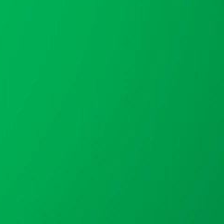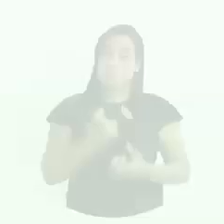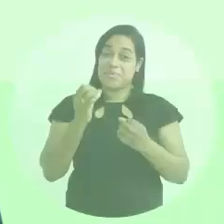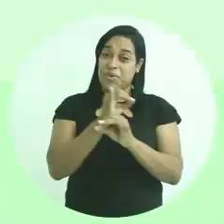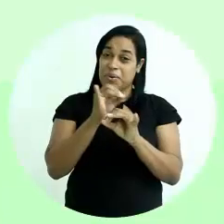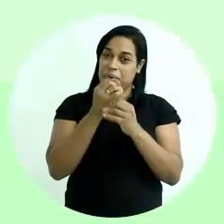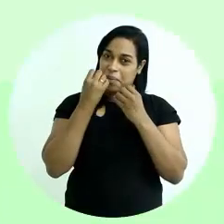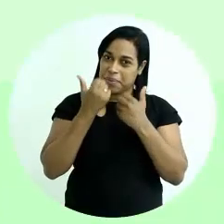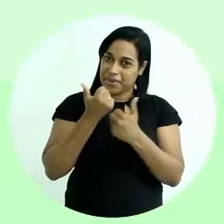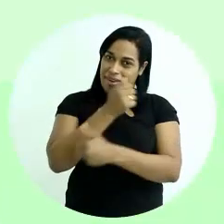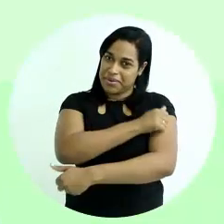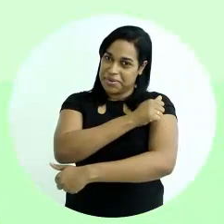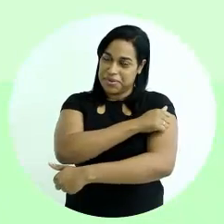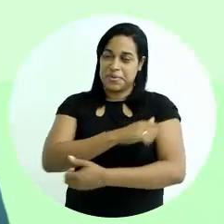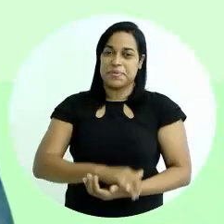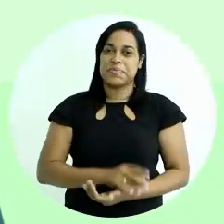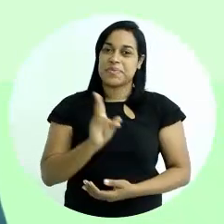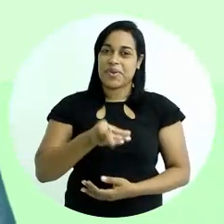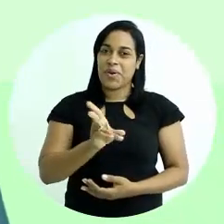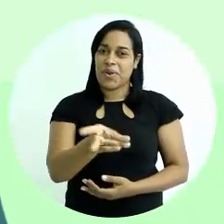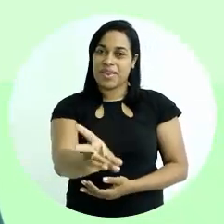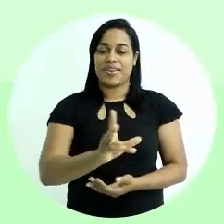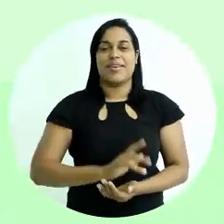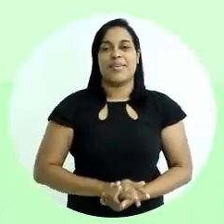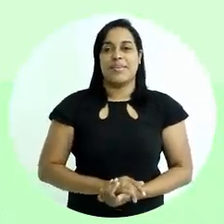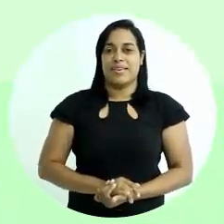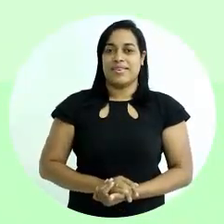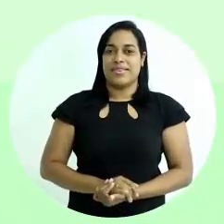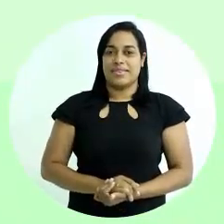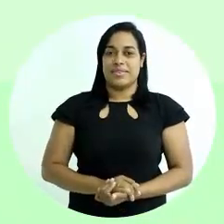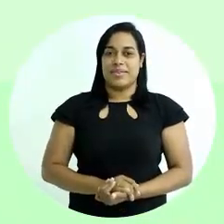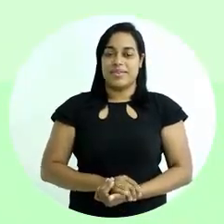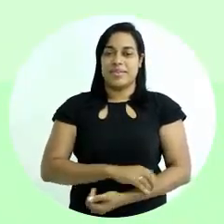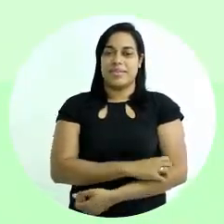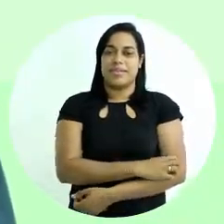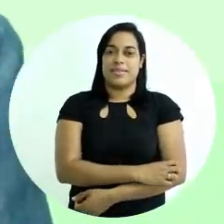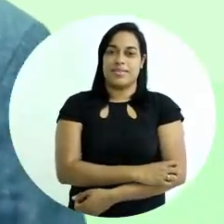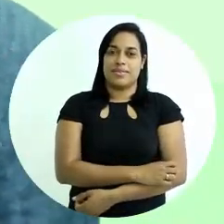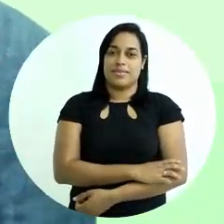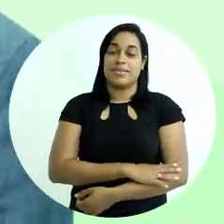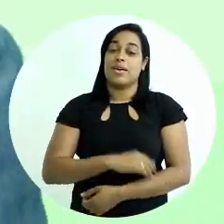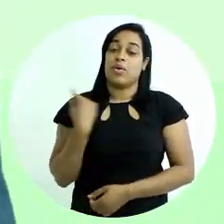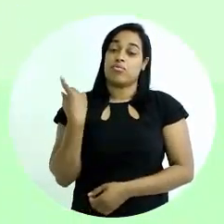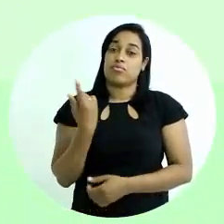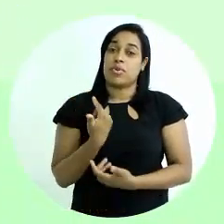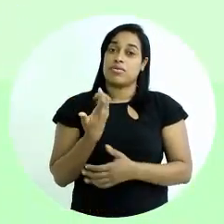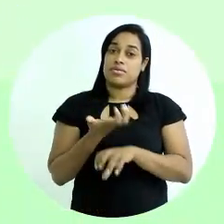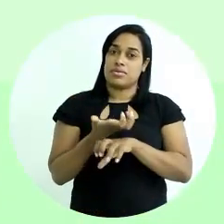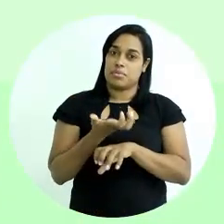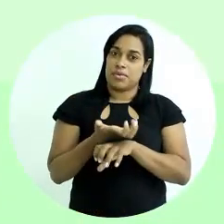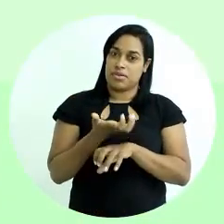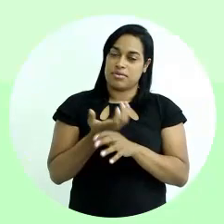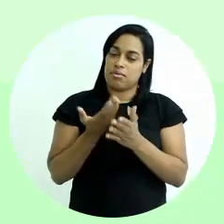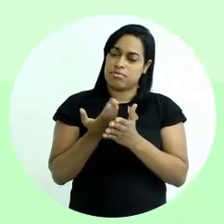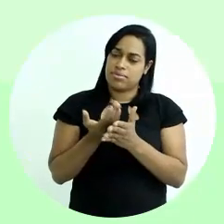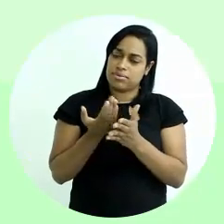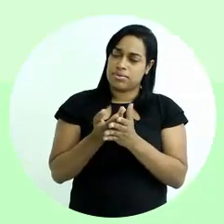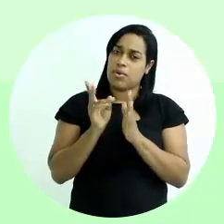cada estudante continuando o nosso trabalho